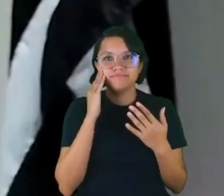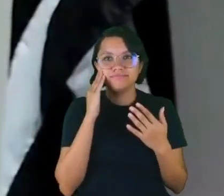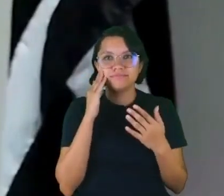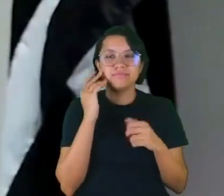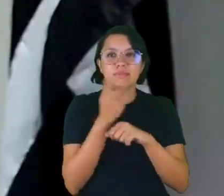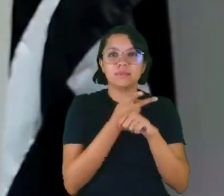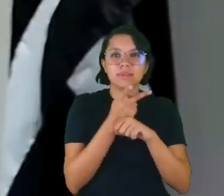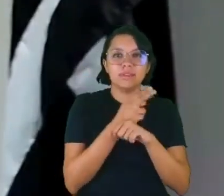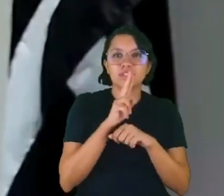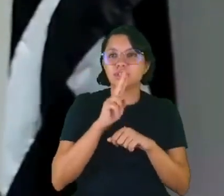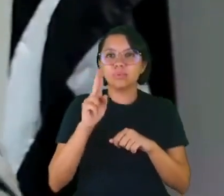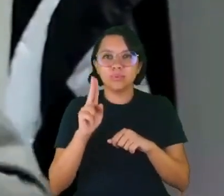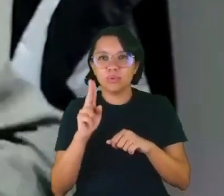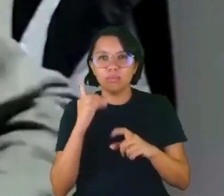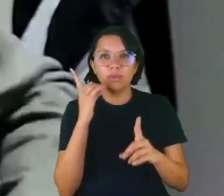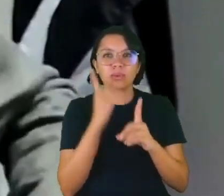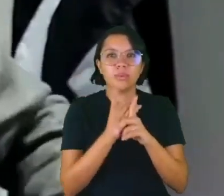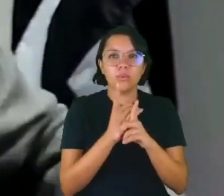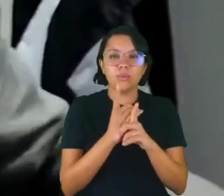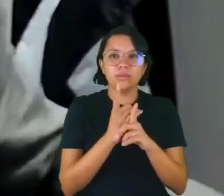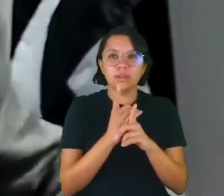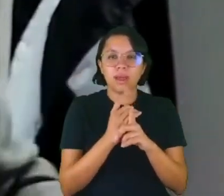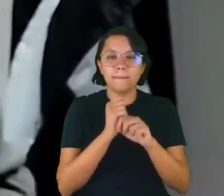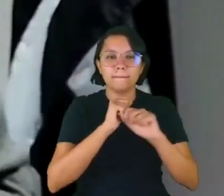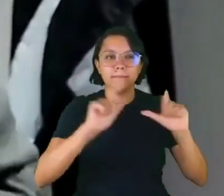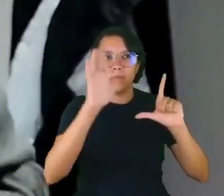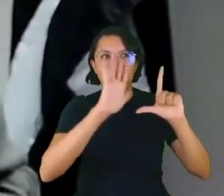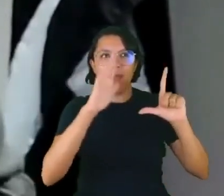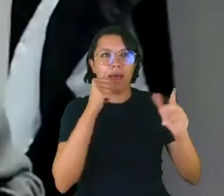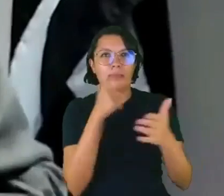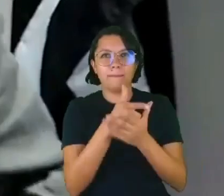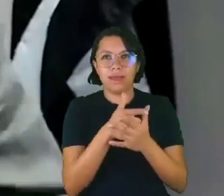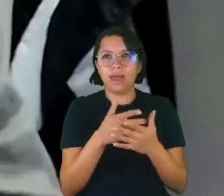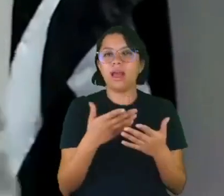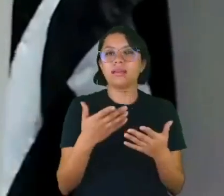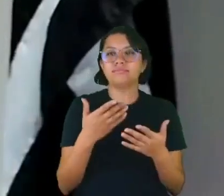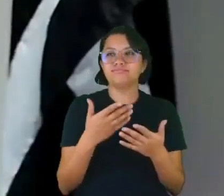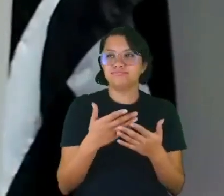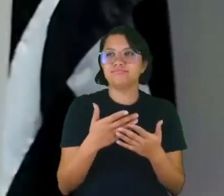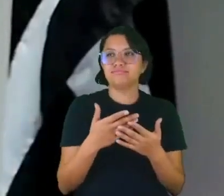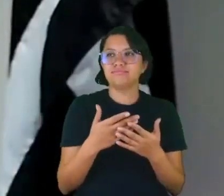é espetacular. No Rio de Janeiro, um supermercado.